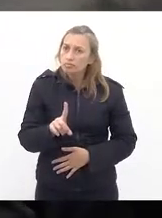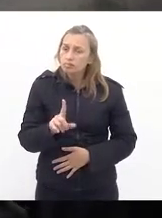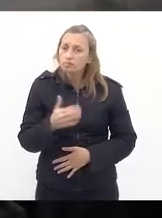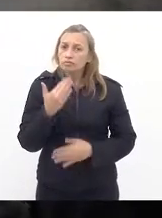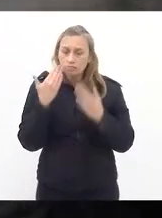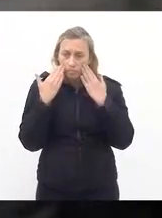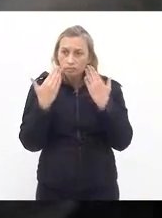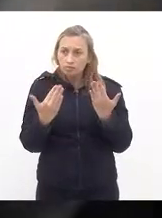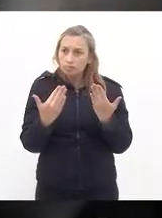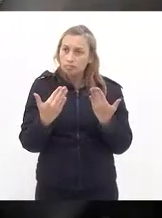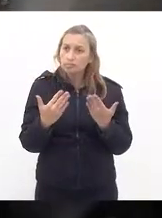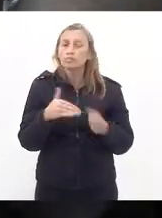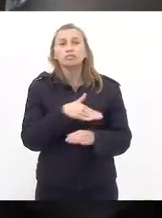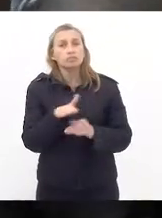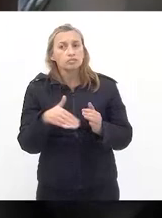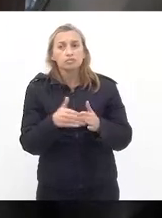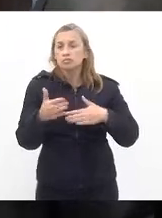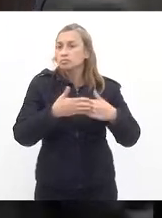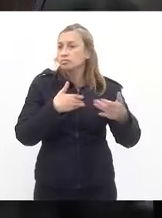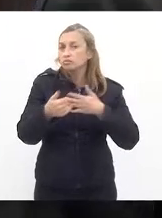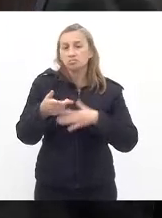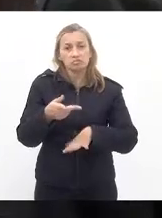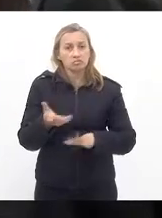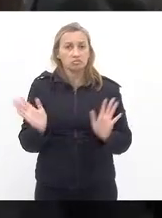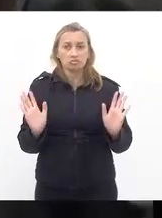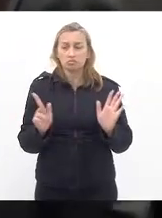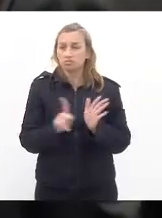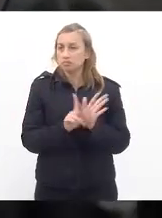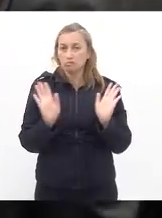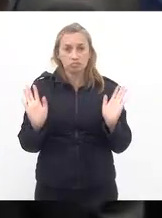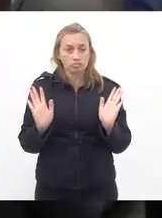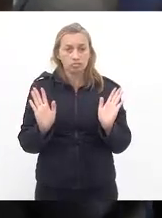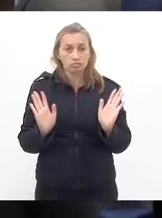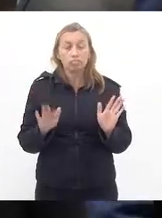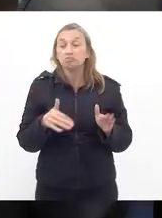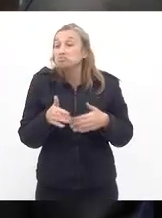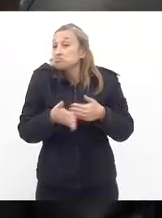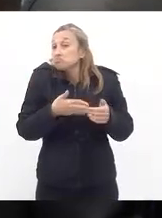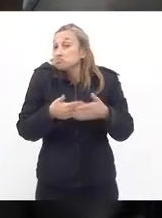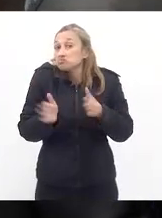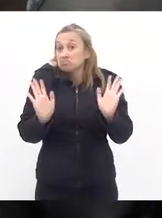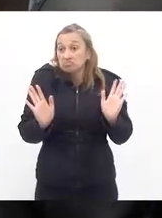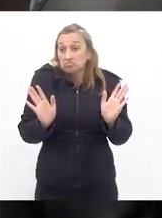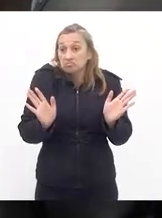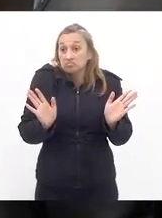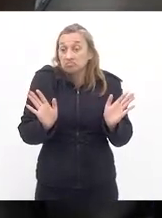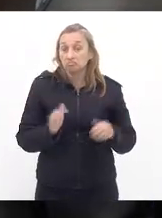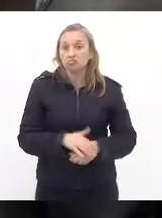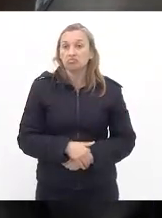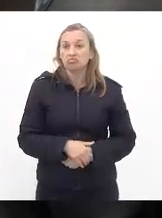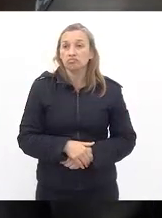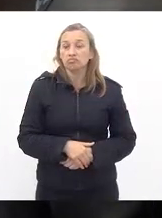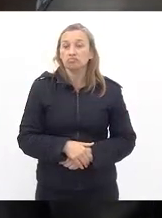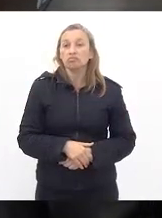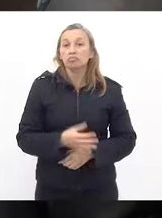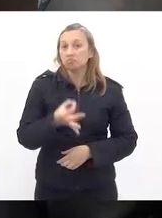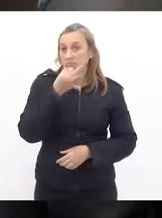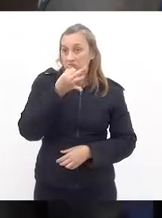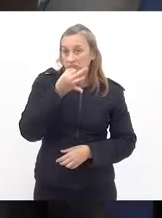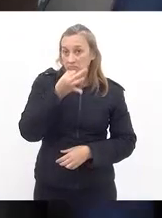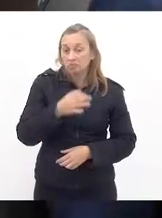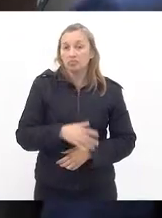de apresentar todo e qualquer projeto todo e qualquer projeto Qualquer que seja o juizo